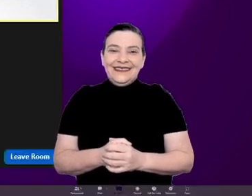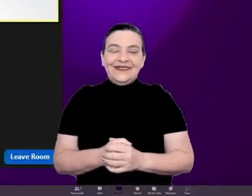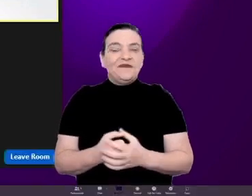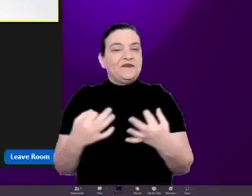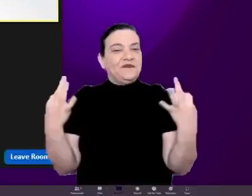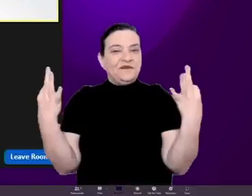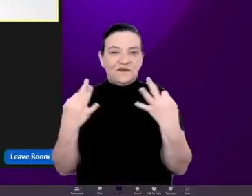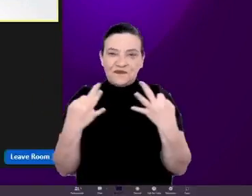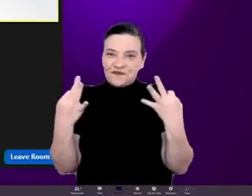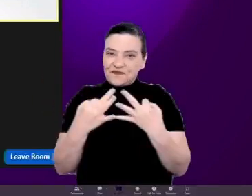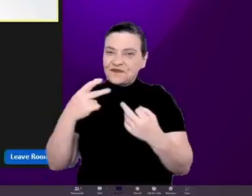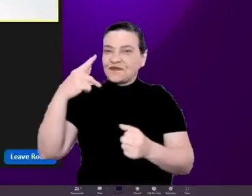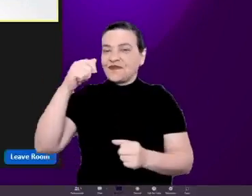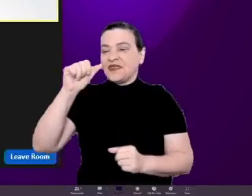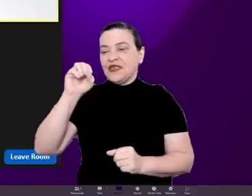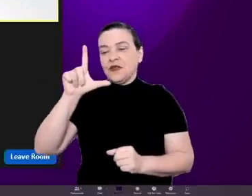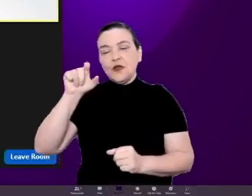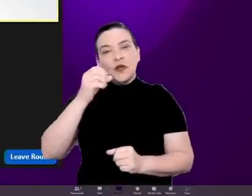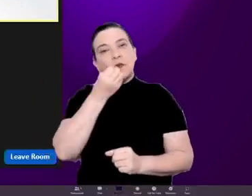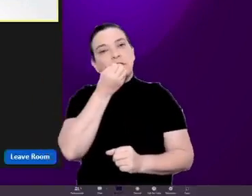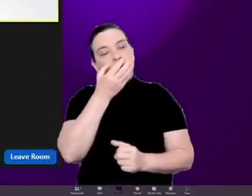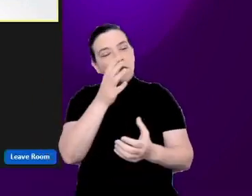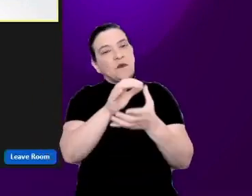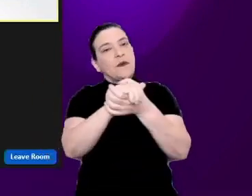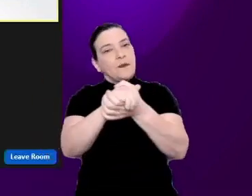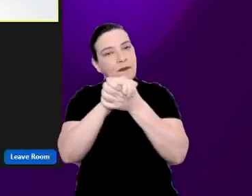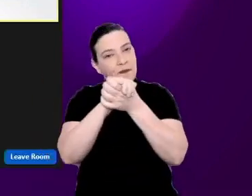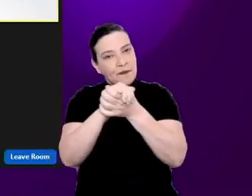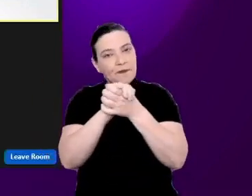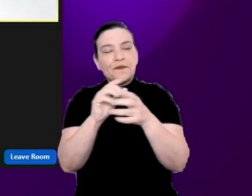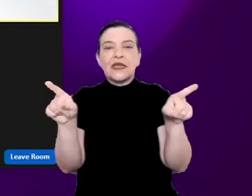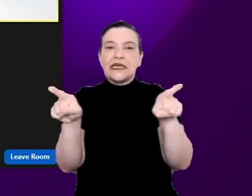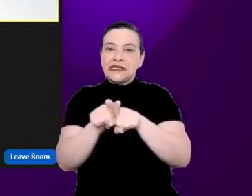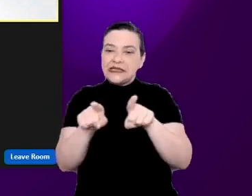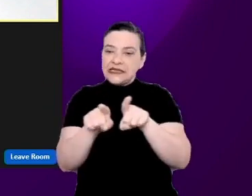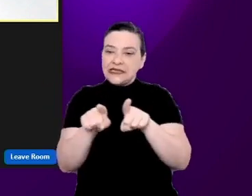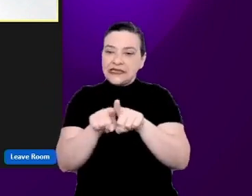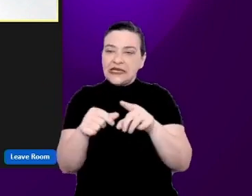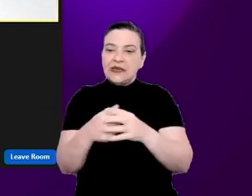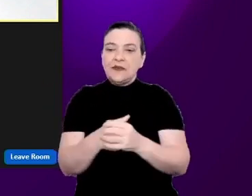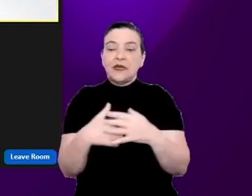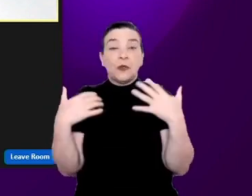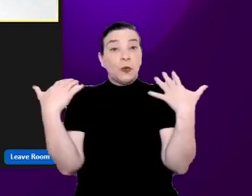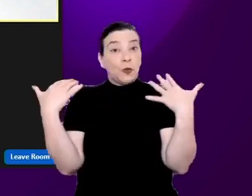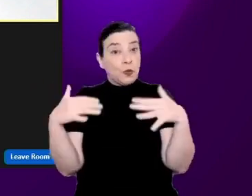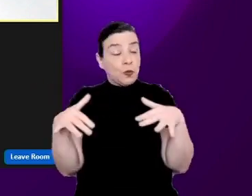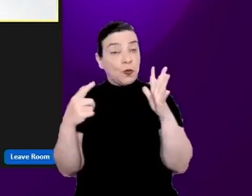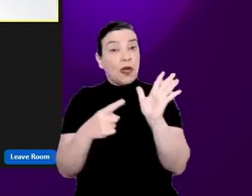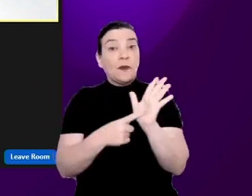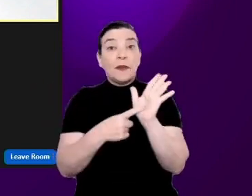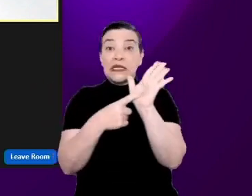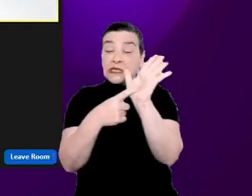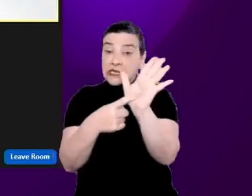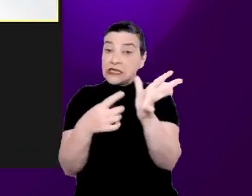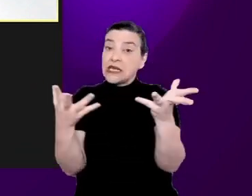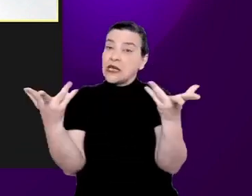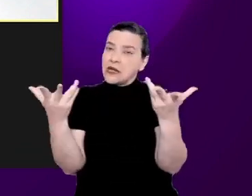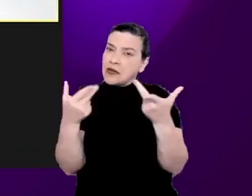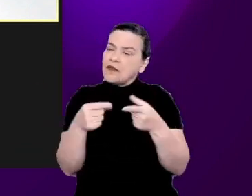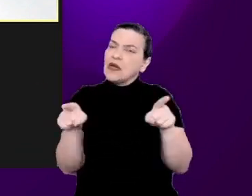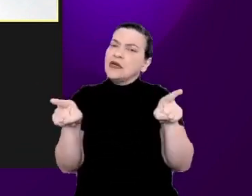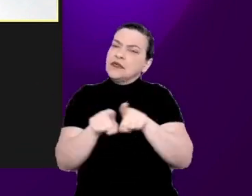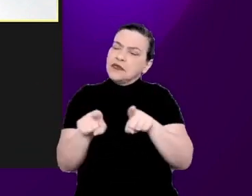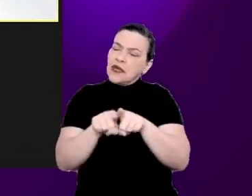Perfeito, Paola, muito bom, te parabenizando também aí pelo alto nível da tua apresentação, né, e por todo o trabalho que